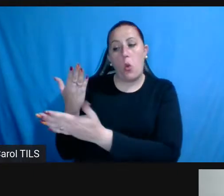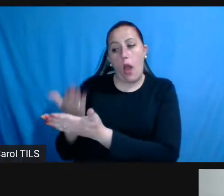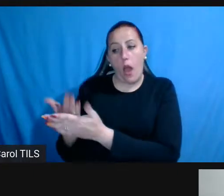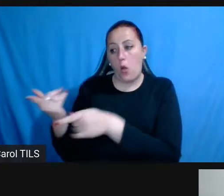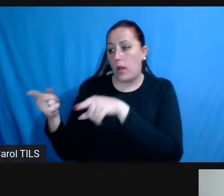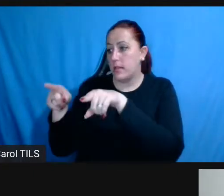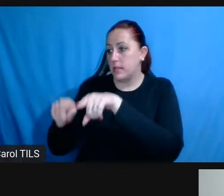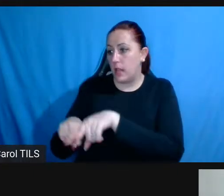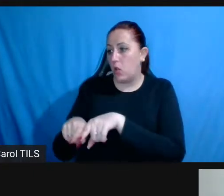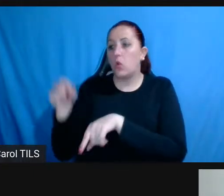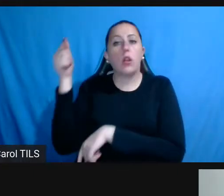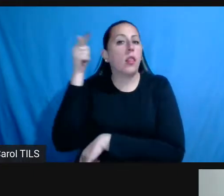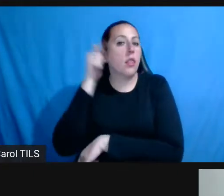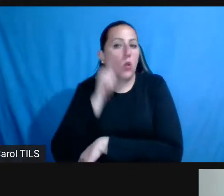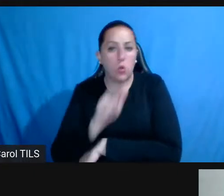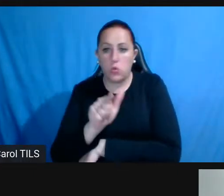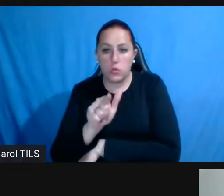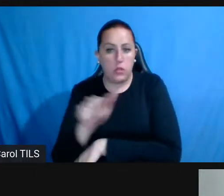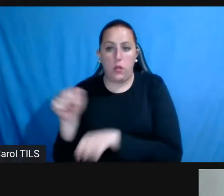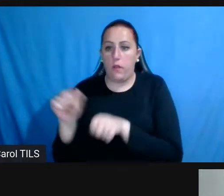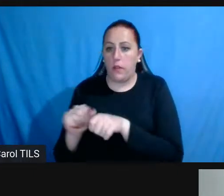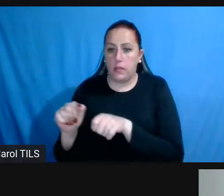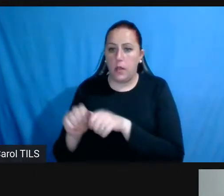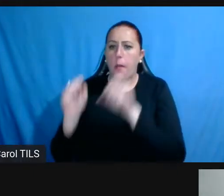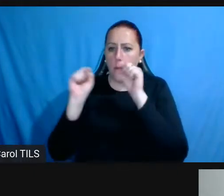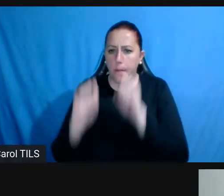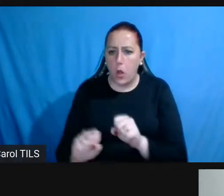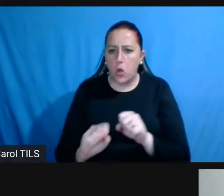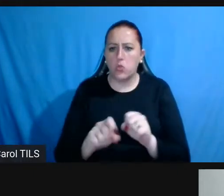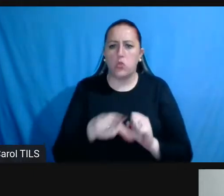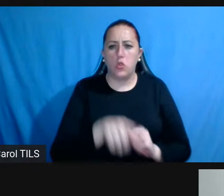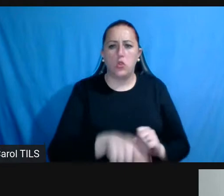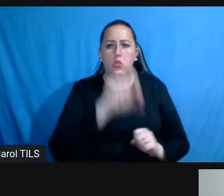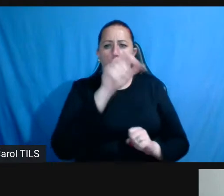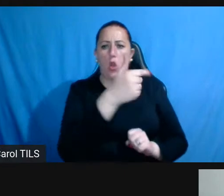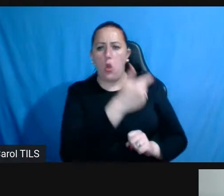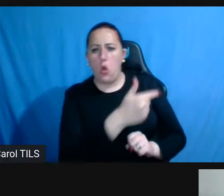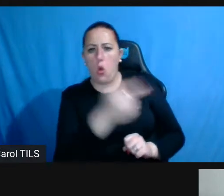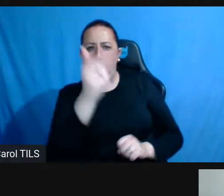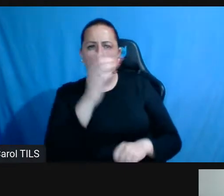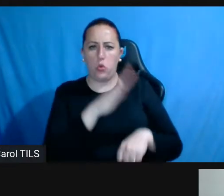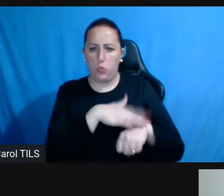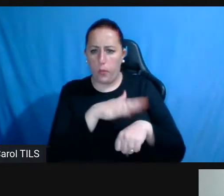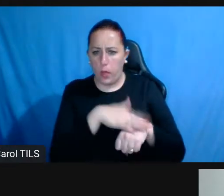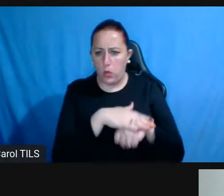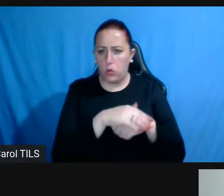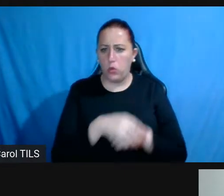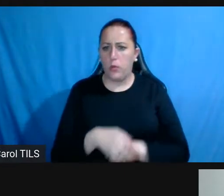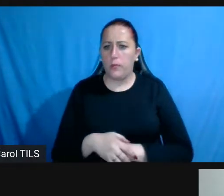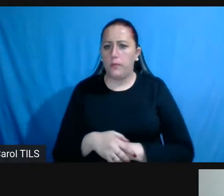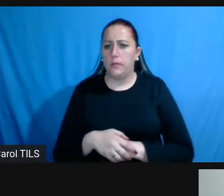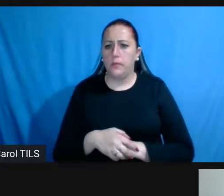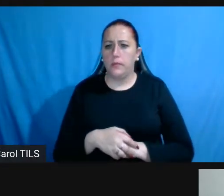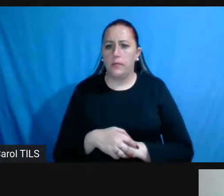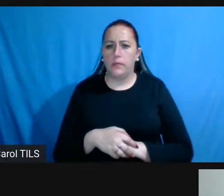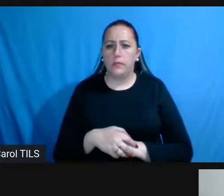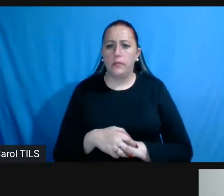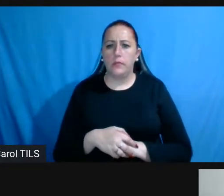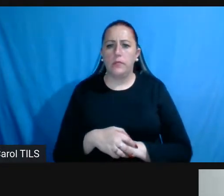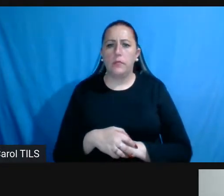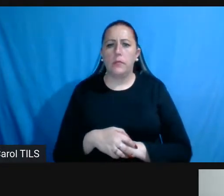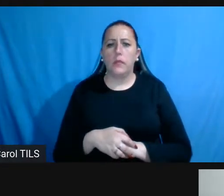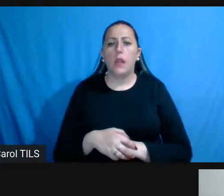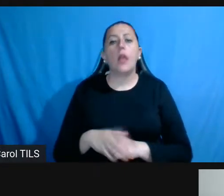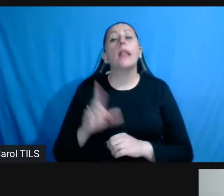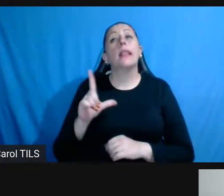fazer aula síncrona. É possível em outro momento. Tem um momento de tirar dúvidas, né? O momento de atendimento. Todo